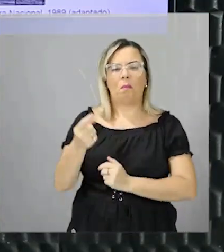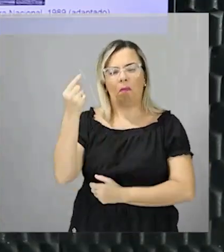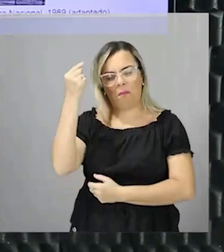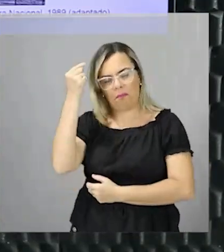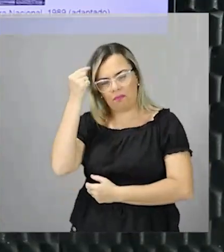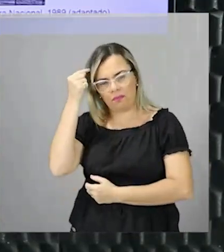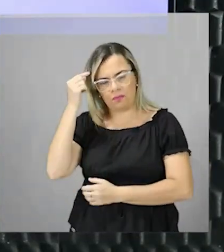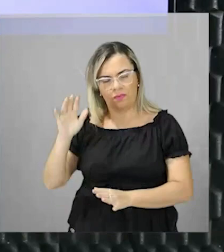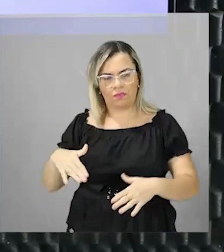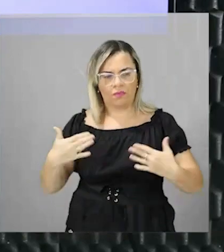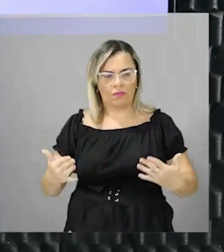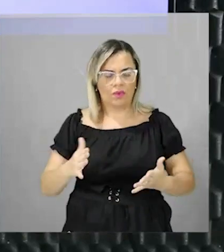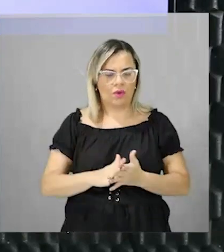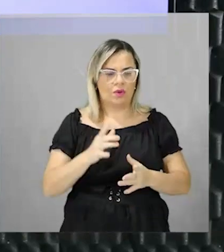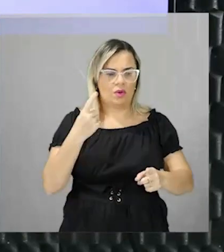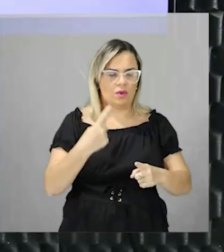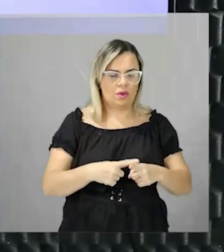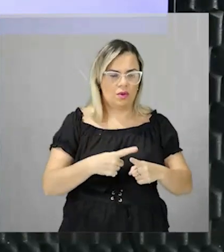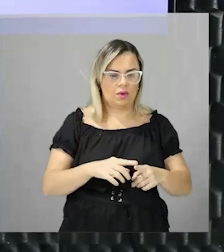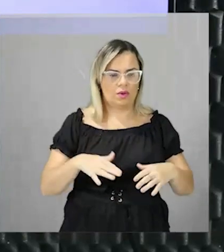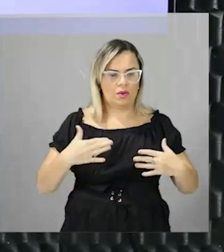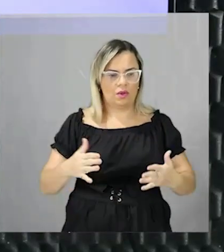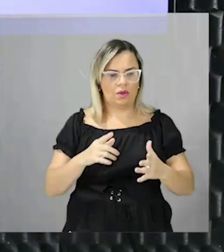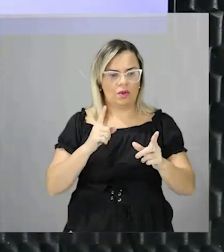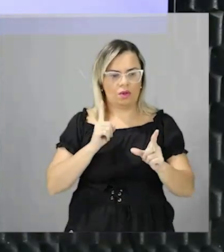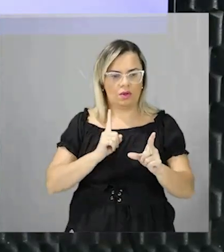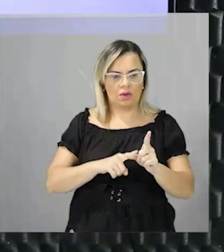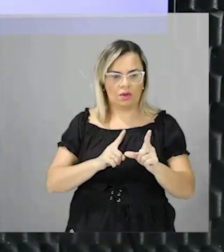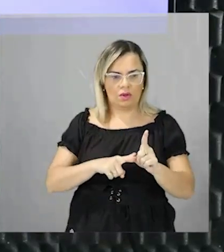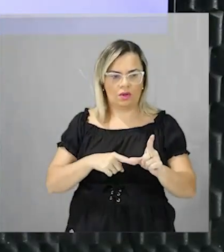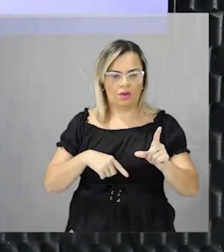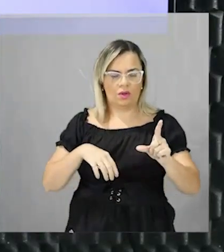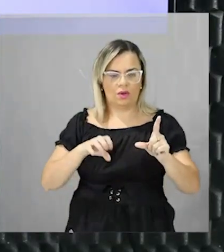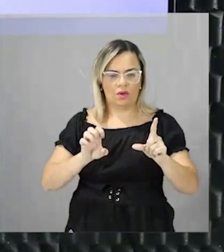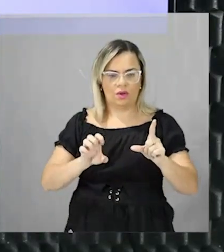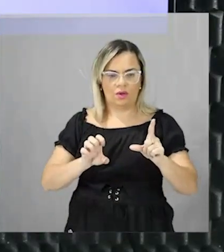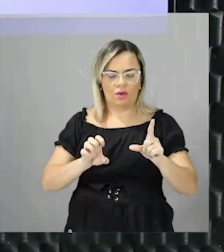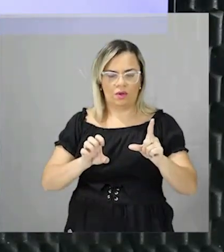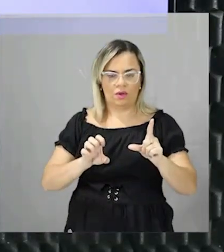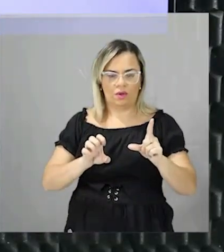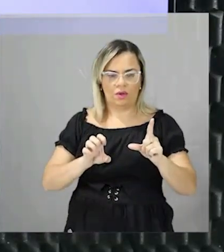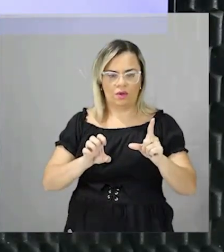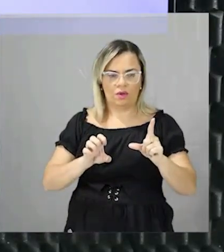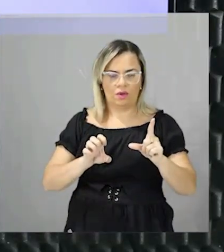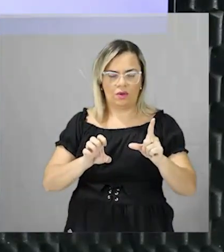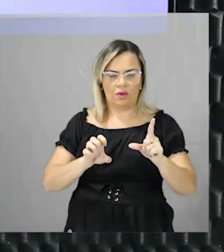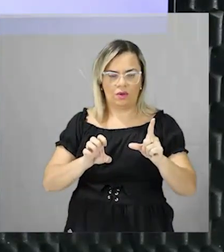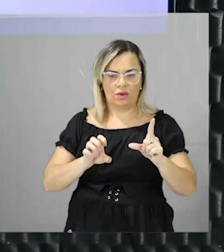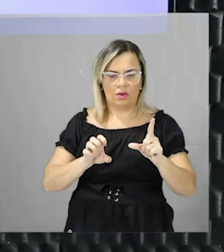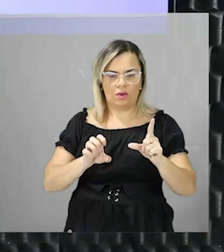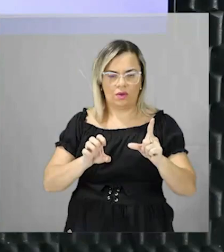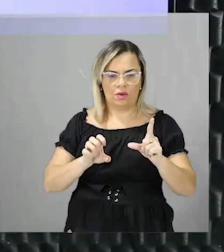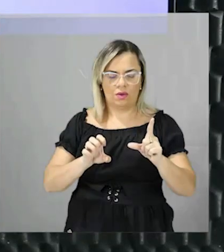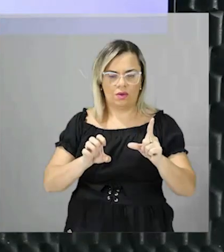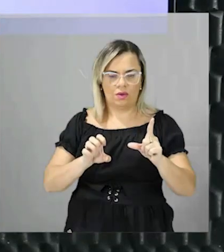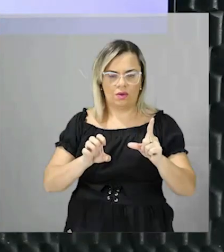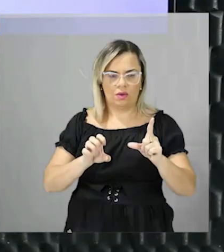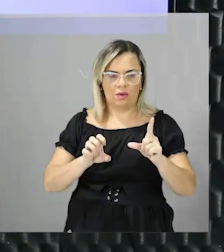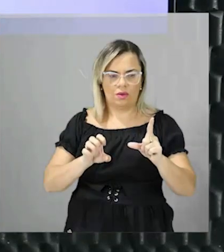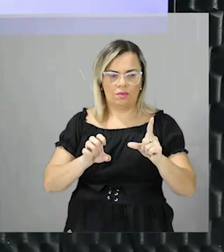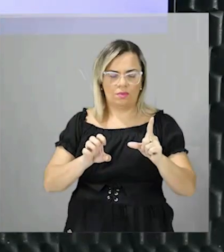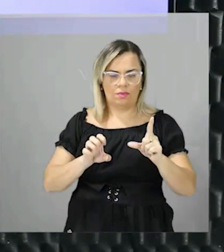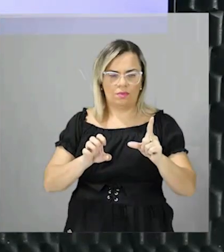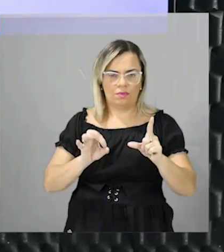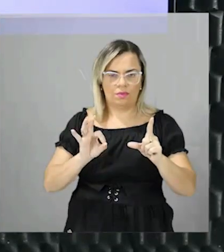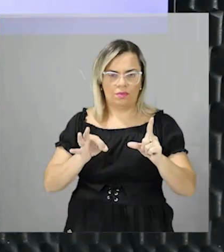lógica, a causa desse processo é a resistência das rochas, né, que vão intemperizar com o contato da água. Então, o nosso